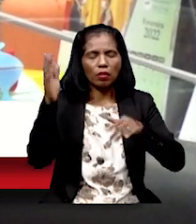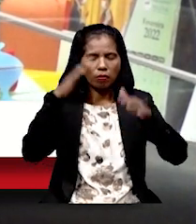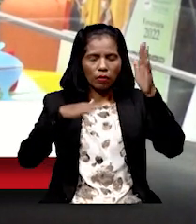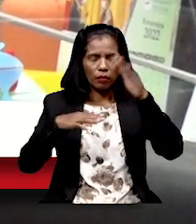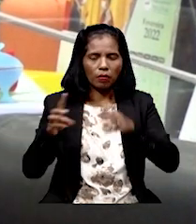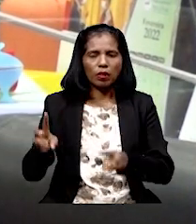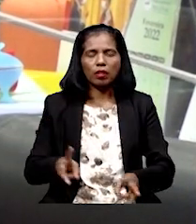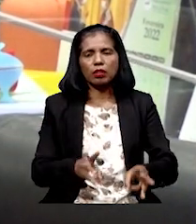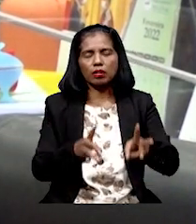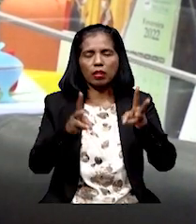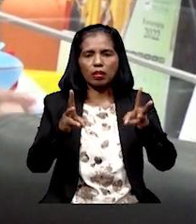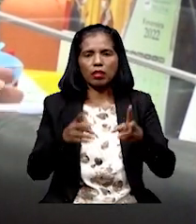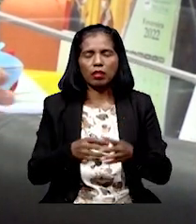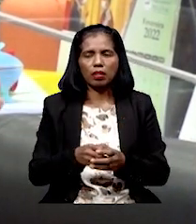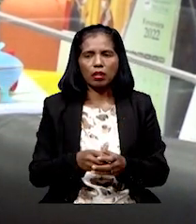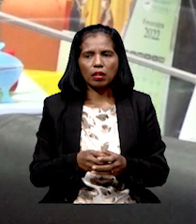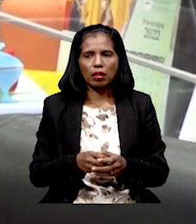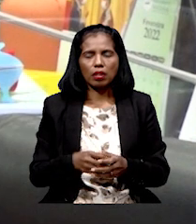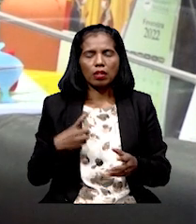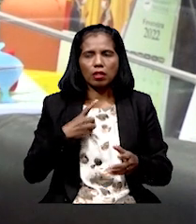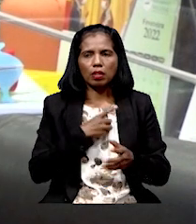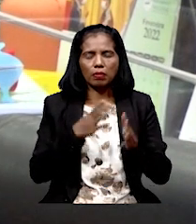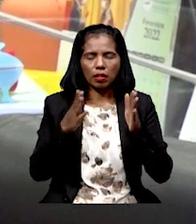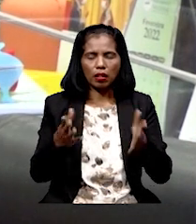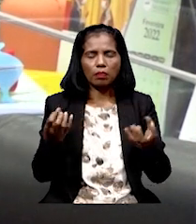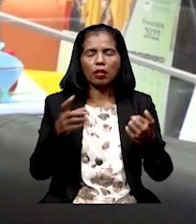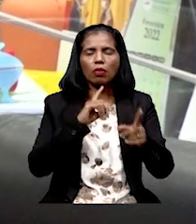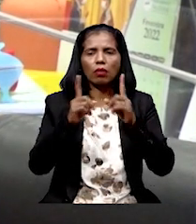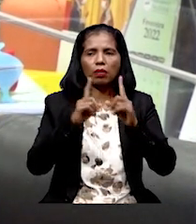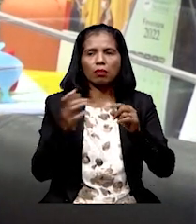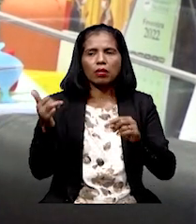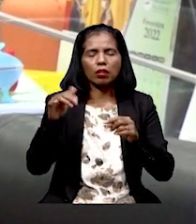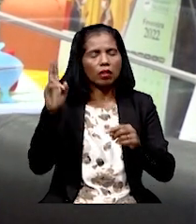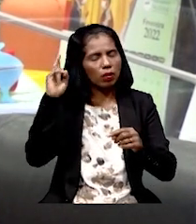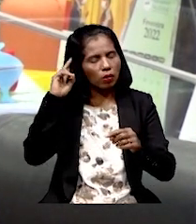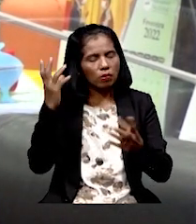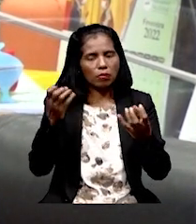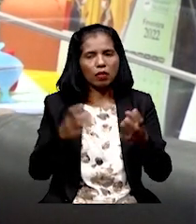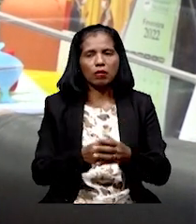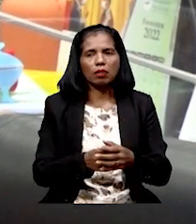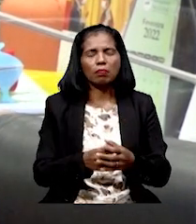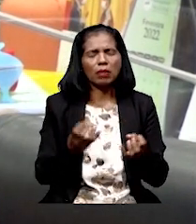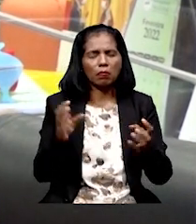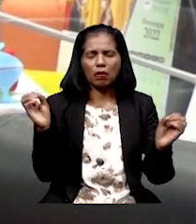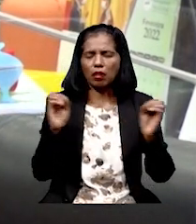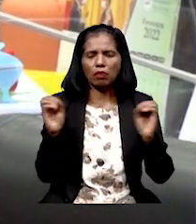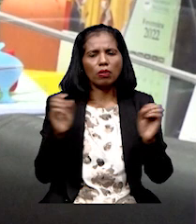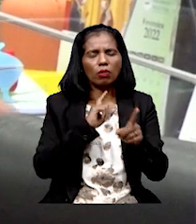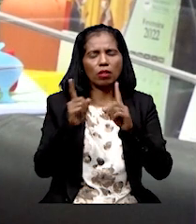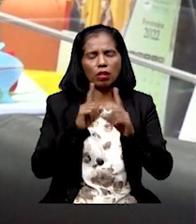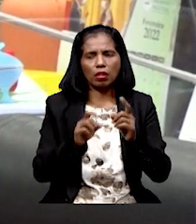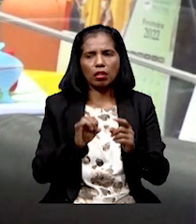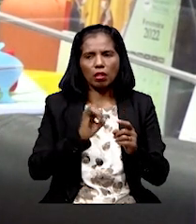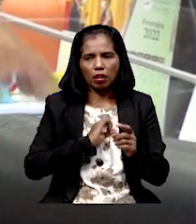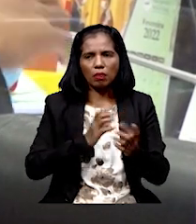estrada, nebe deputado barak oin questiona, se da ronamos barak teona e barak mos atu colhão, e da nebe